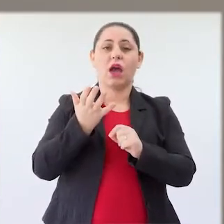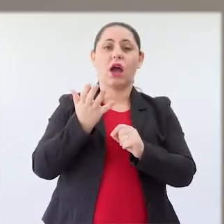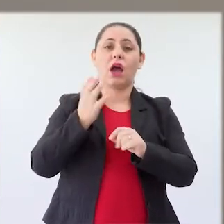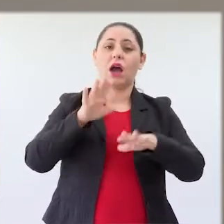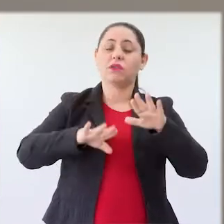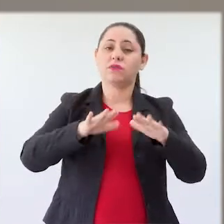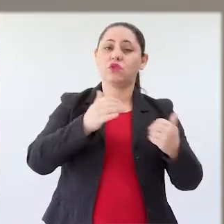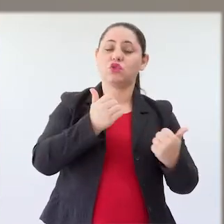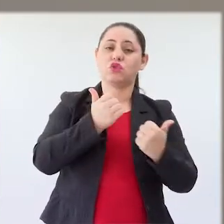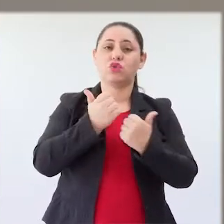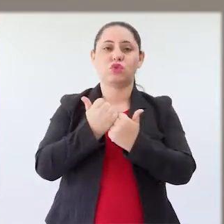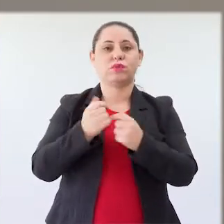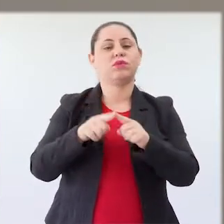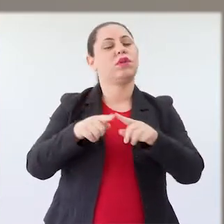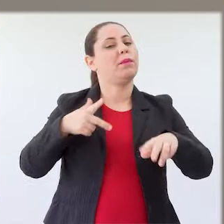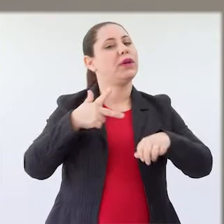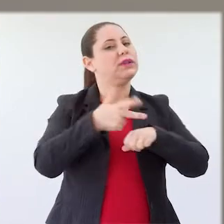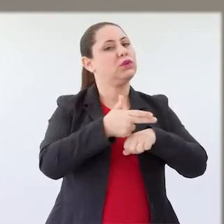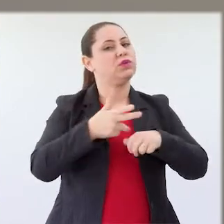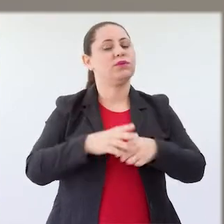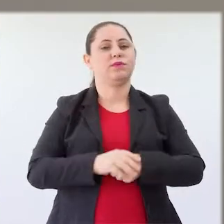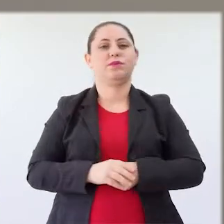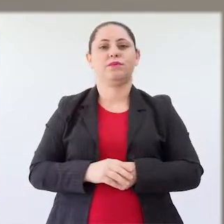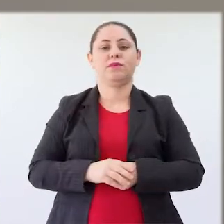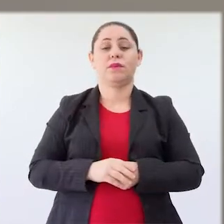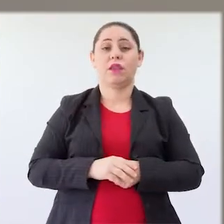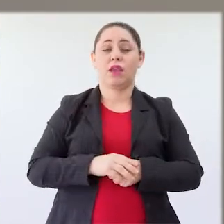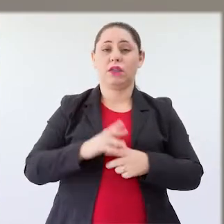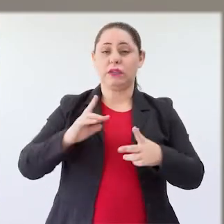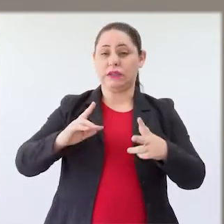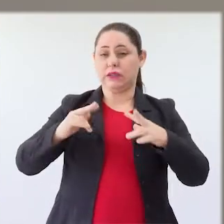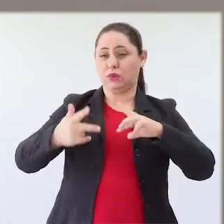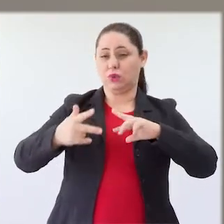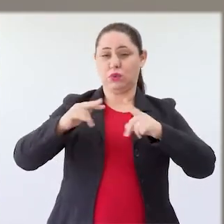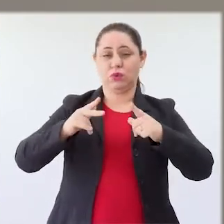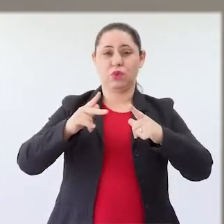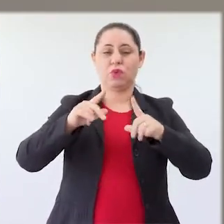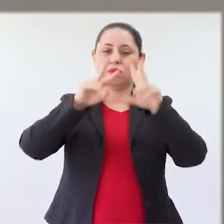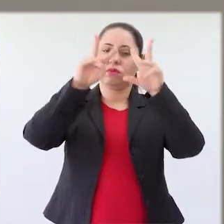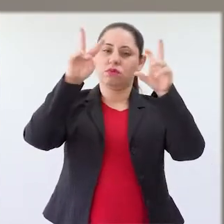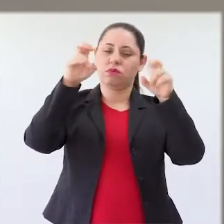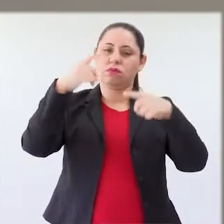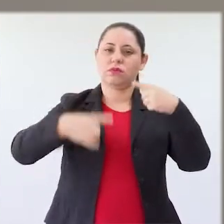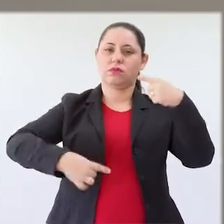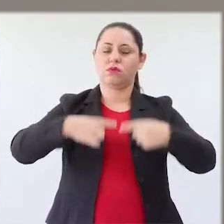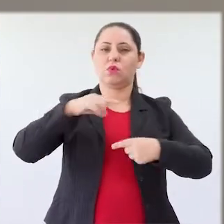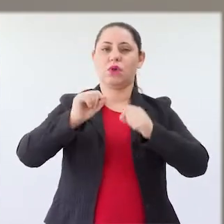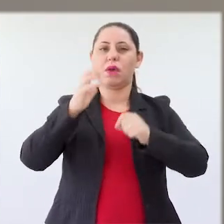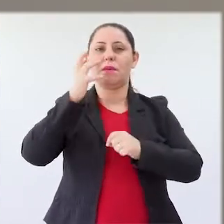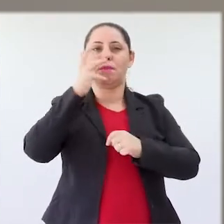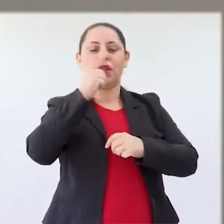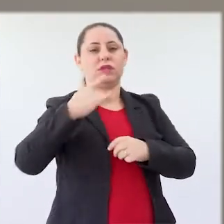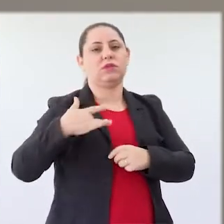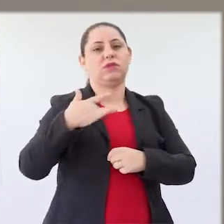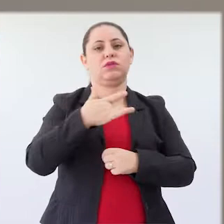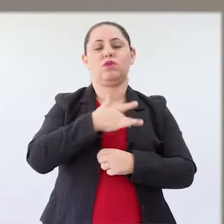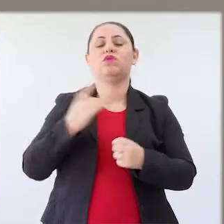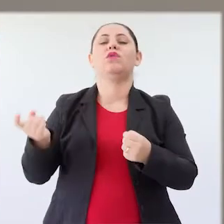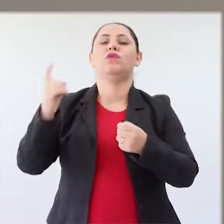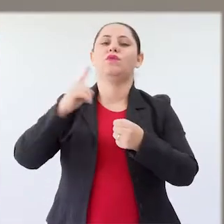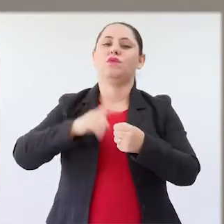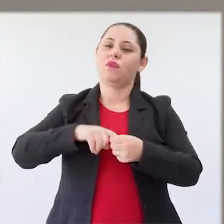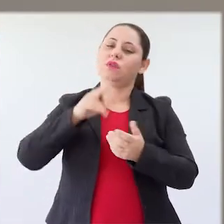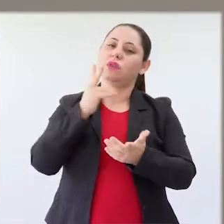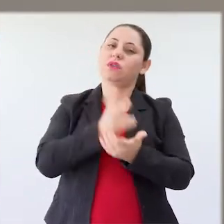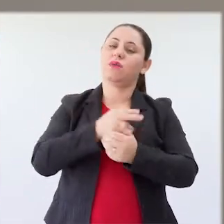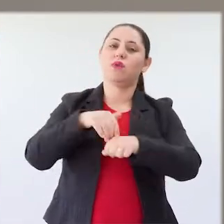até substituem uma intervenção cirúrgica. De tempos em tempos, o debate sobre os limites entre estética e saúde volta à tona.